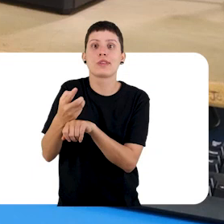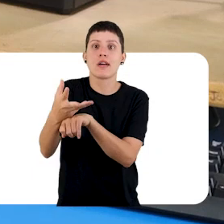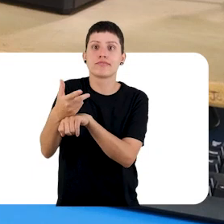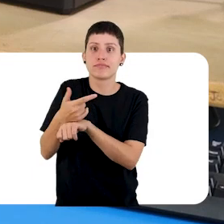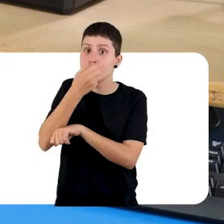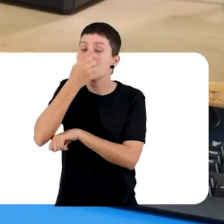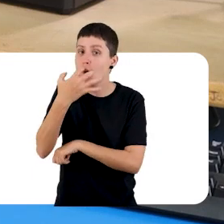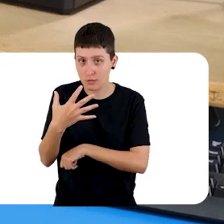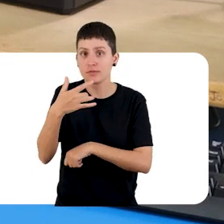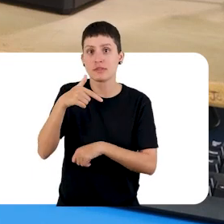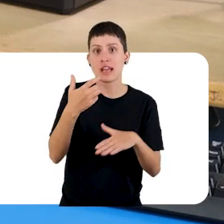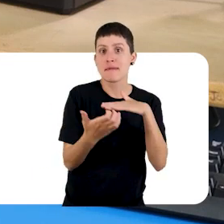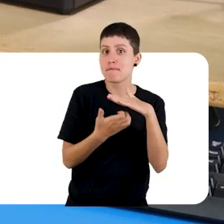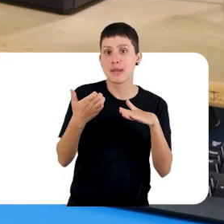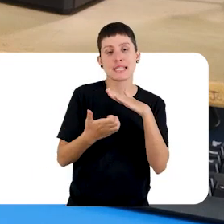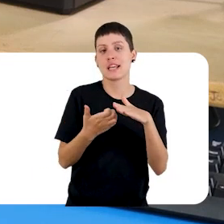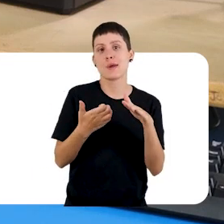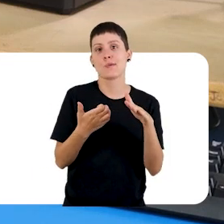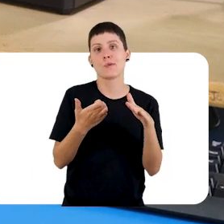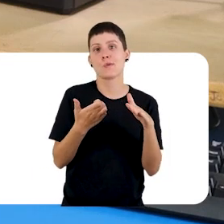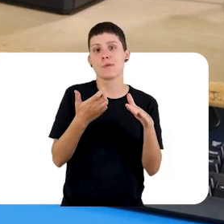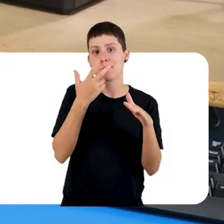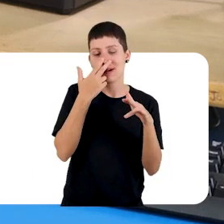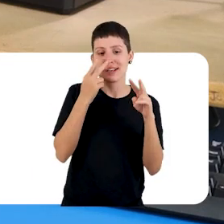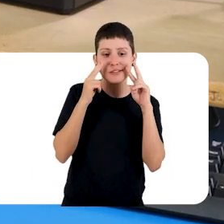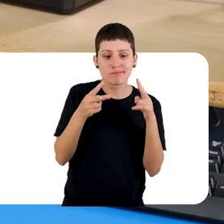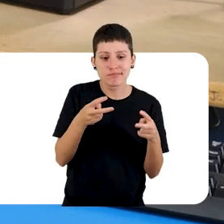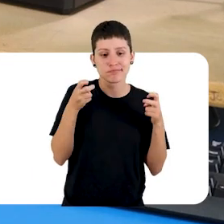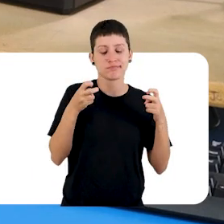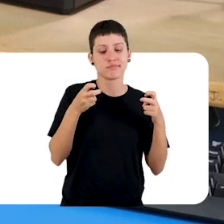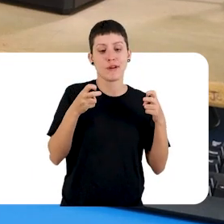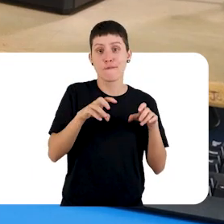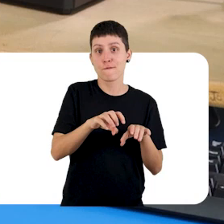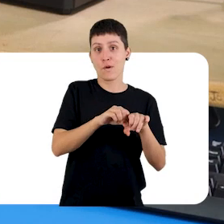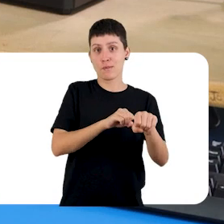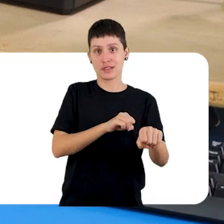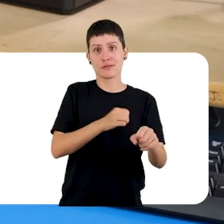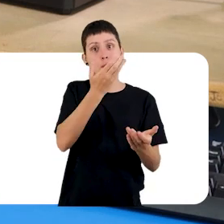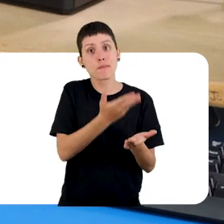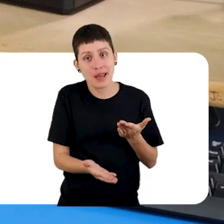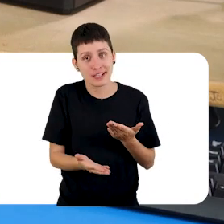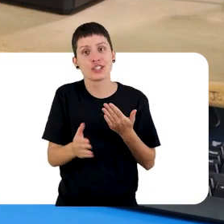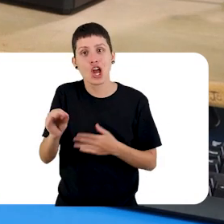tecnológicos, né? E a empresa que não olha para a formação hoje desses talentos, ela